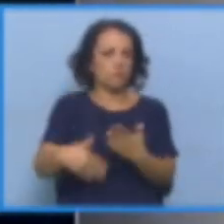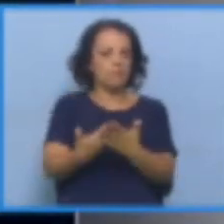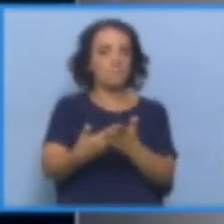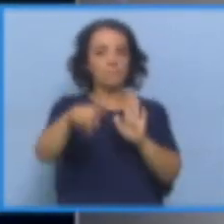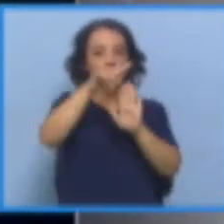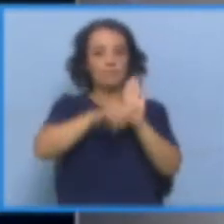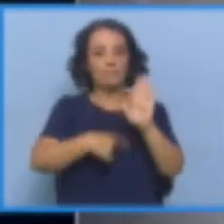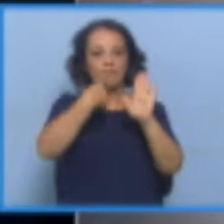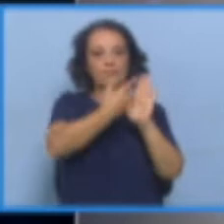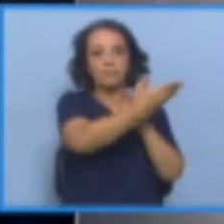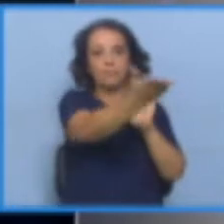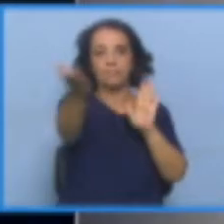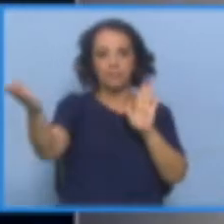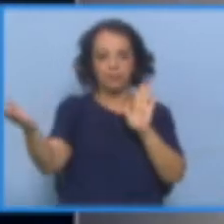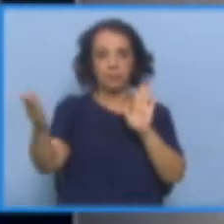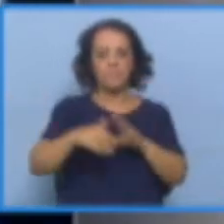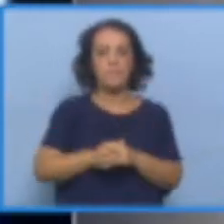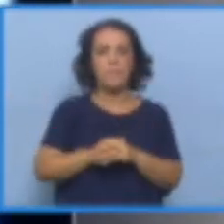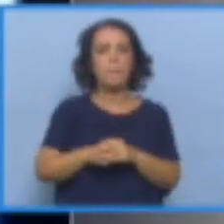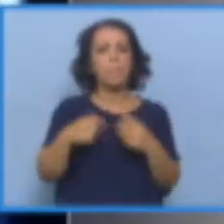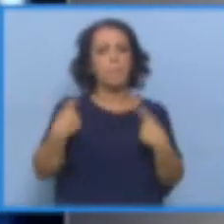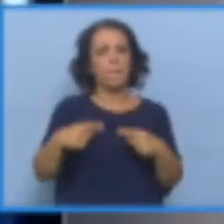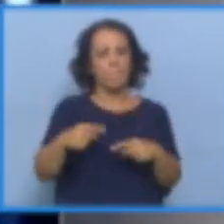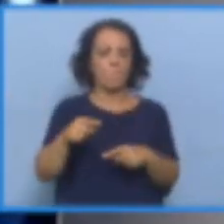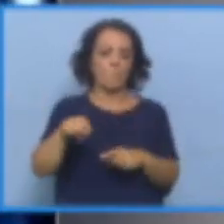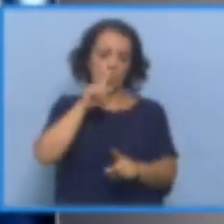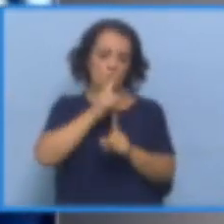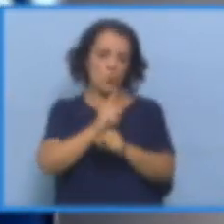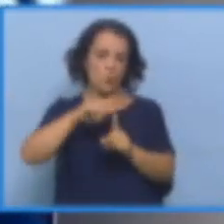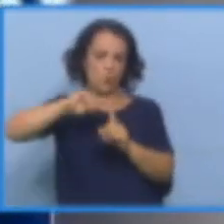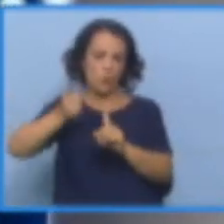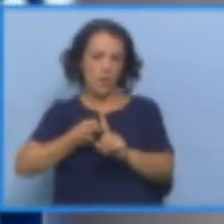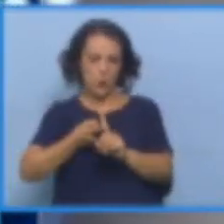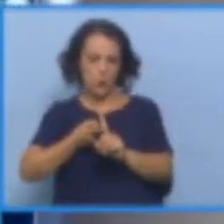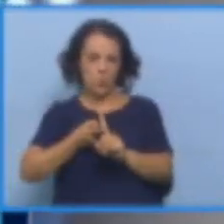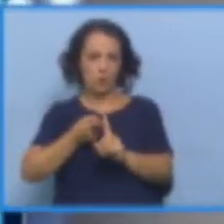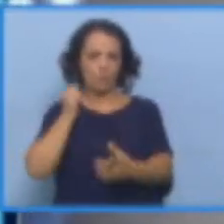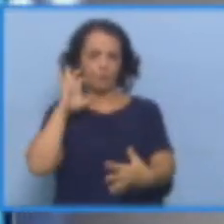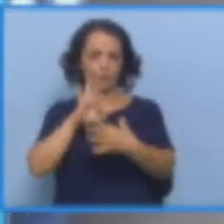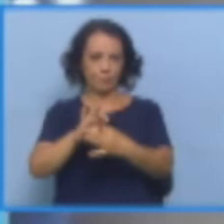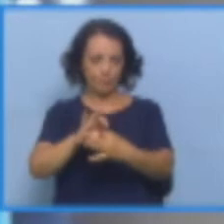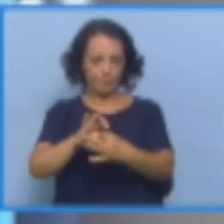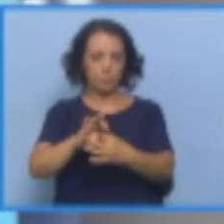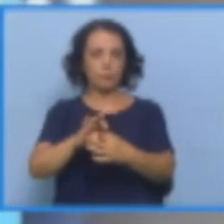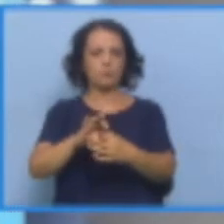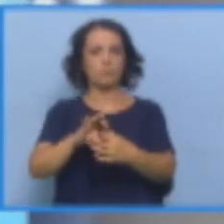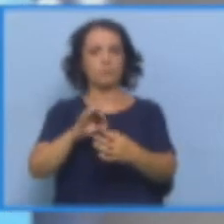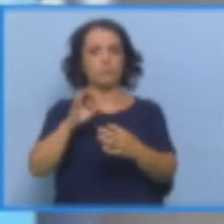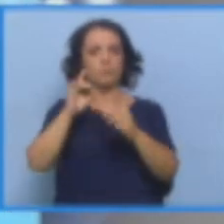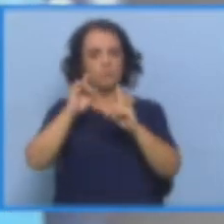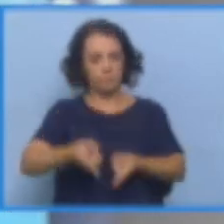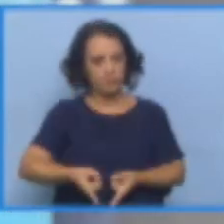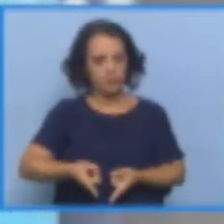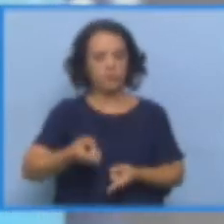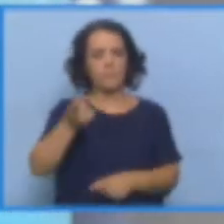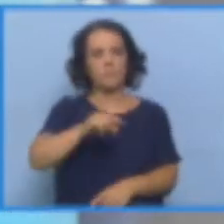Evangelho. Há também um ano missionário que está a ser lançado e, nesse sentido,